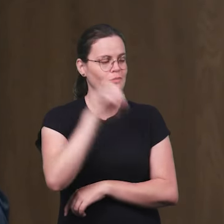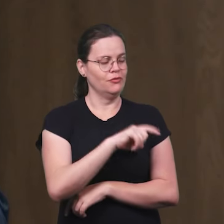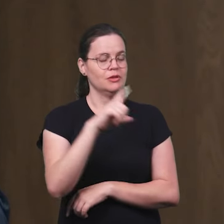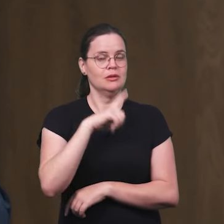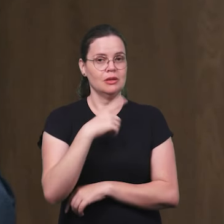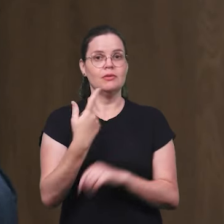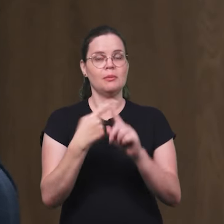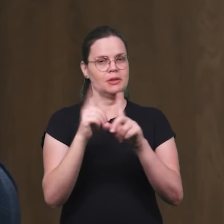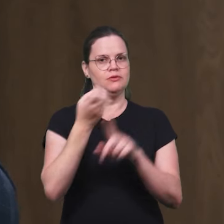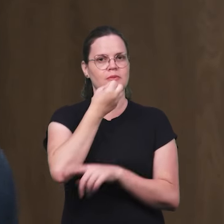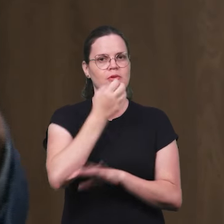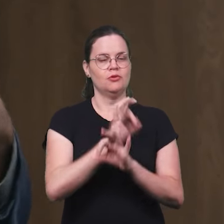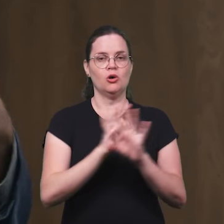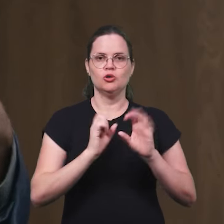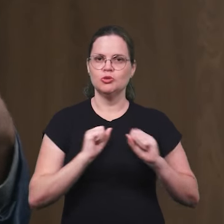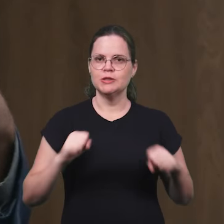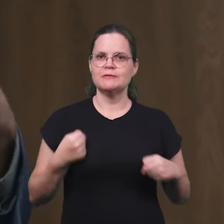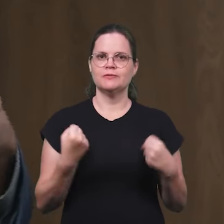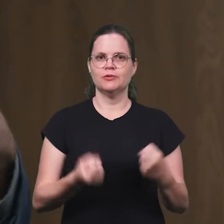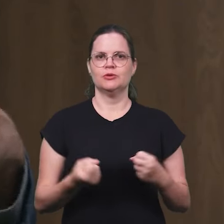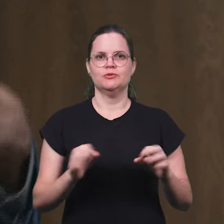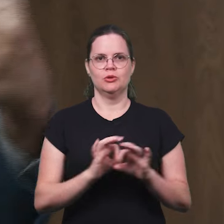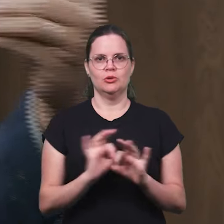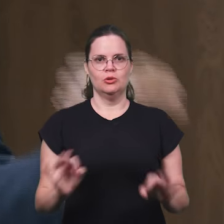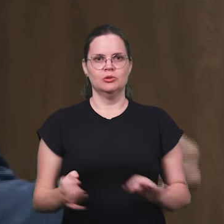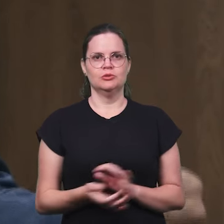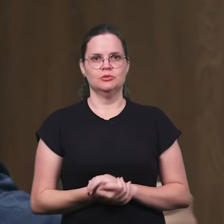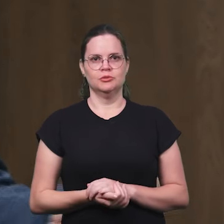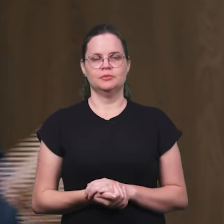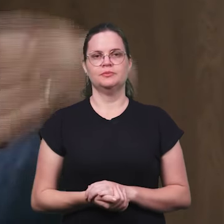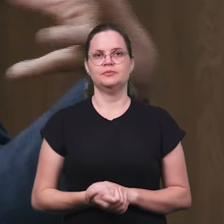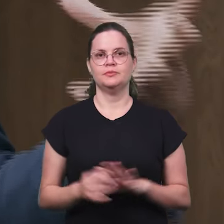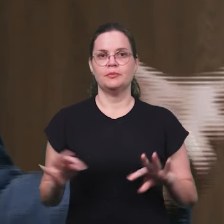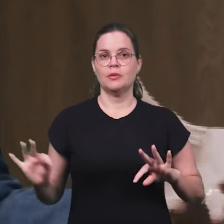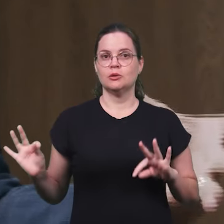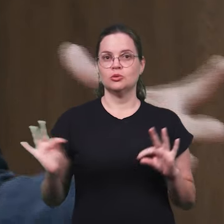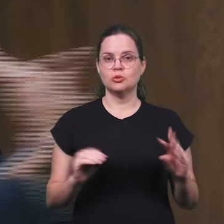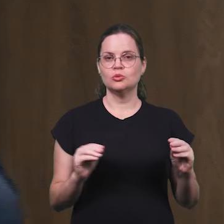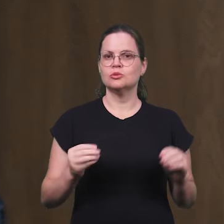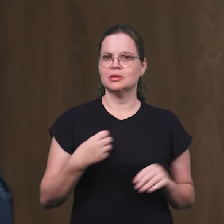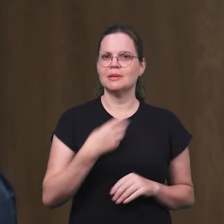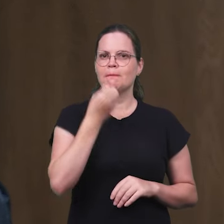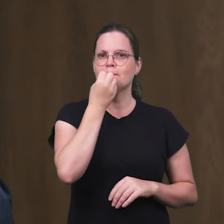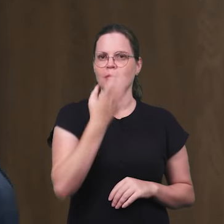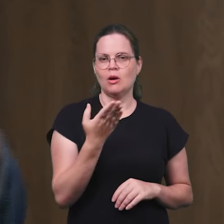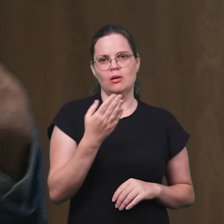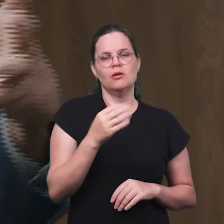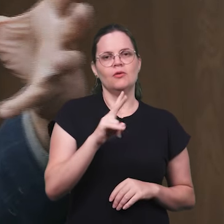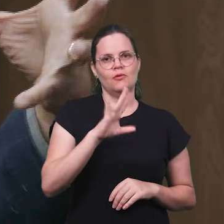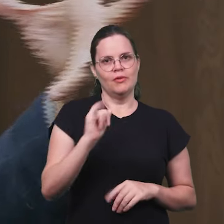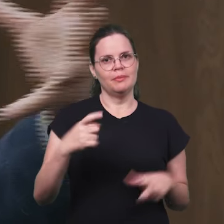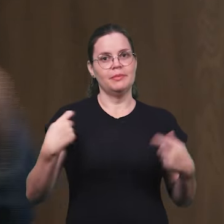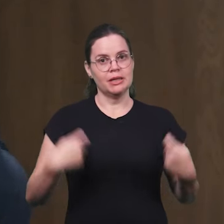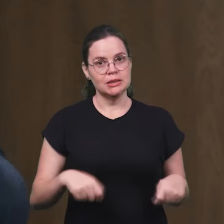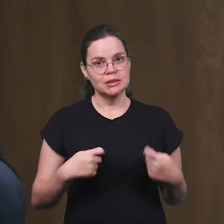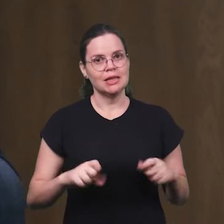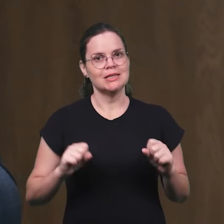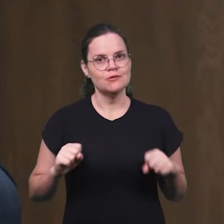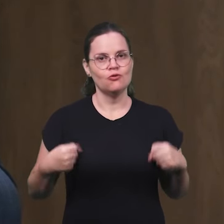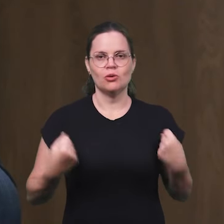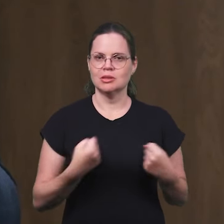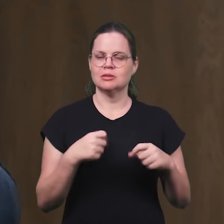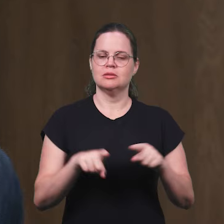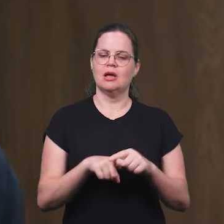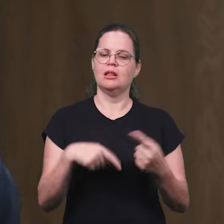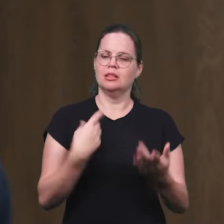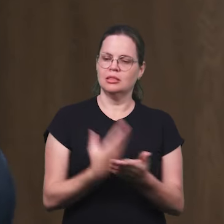dedicação. Então, tudo que geralmente vale a pena vai demandar esforço, vai demandar tempo, né? E a gente como jovem, não vou colocar como